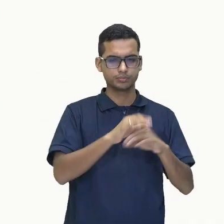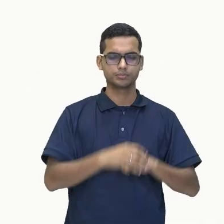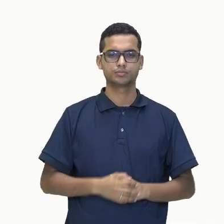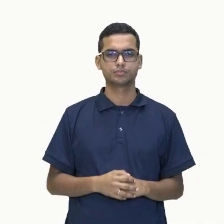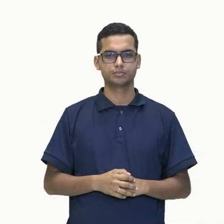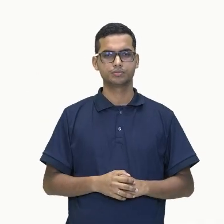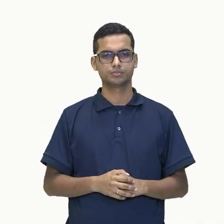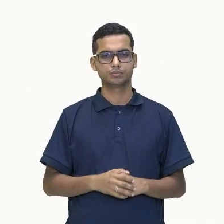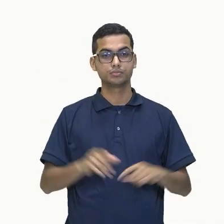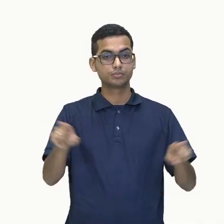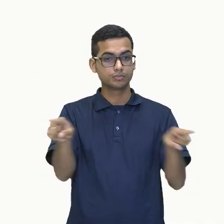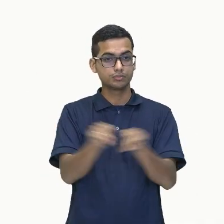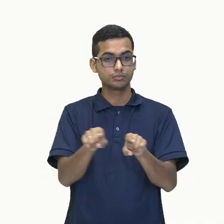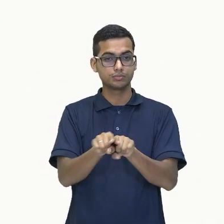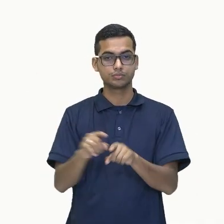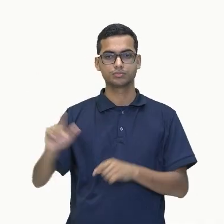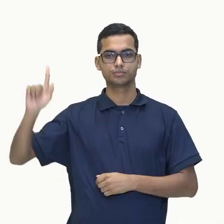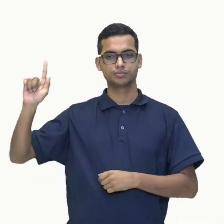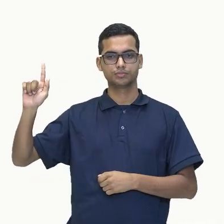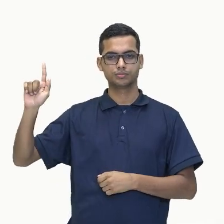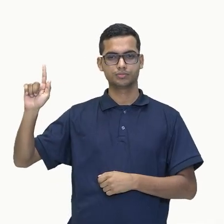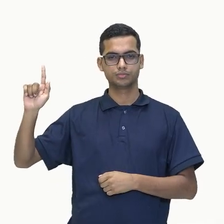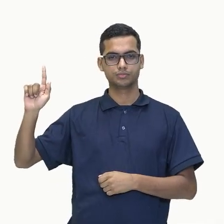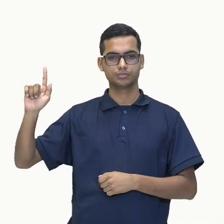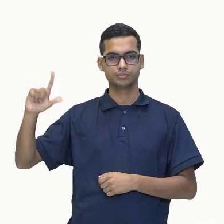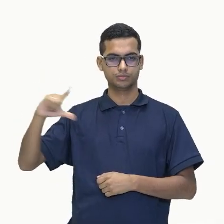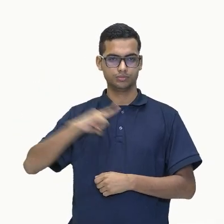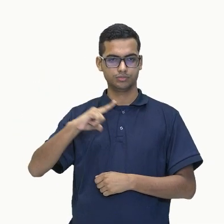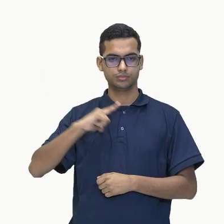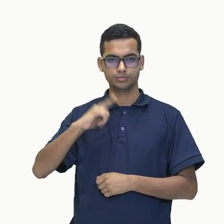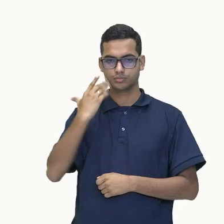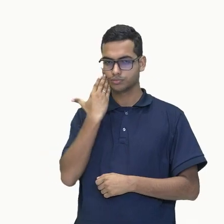E aqui o G, né, nós vamos ter a valina,